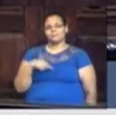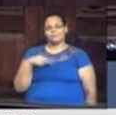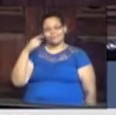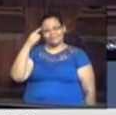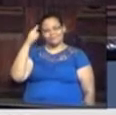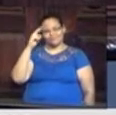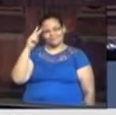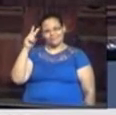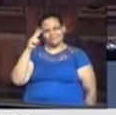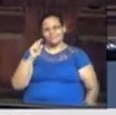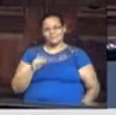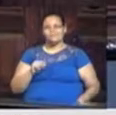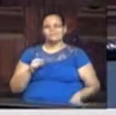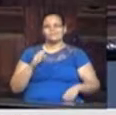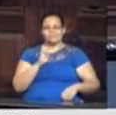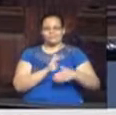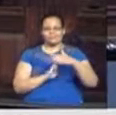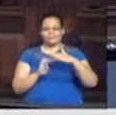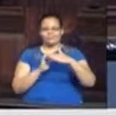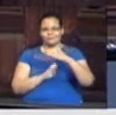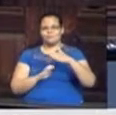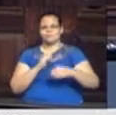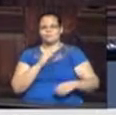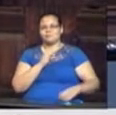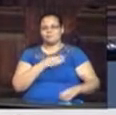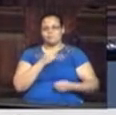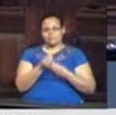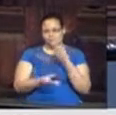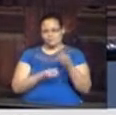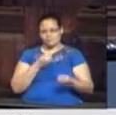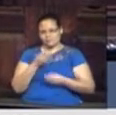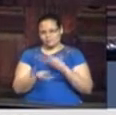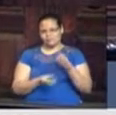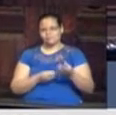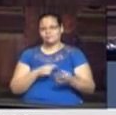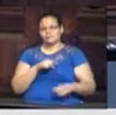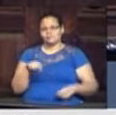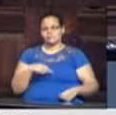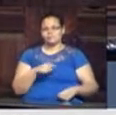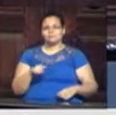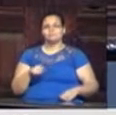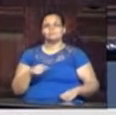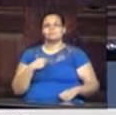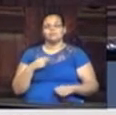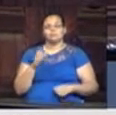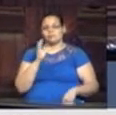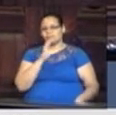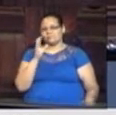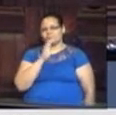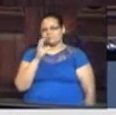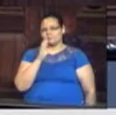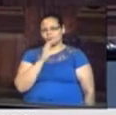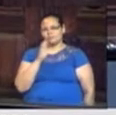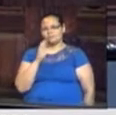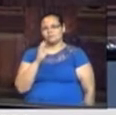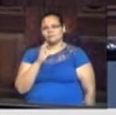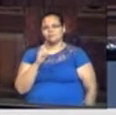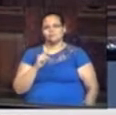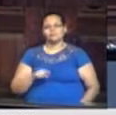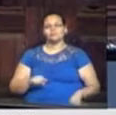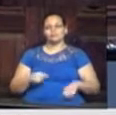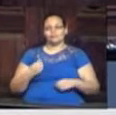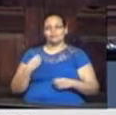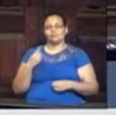aprimoramento dos incentivos fiscais concedidos. E também exortamos o Estado a acelerar as concessões de